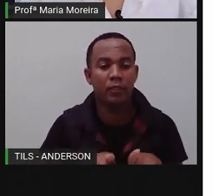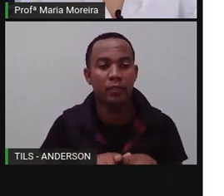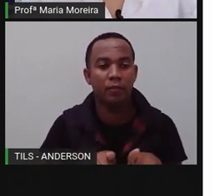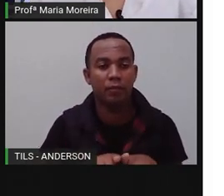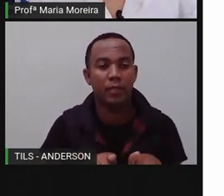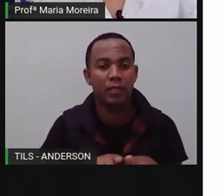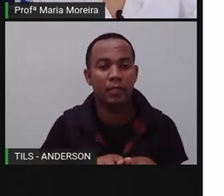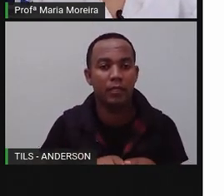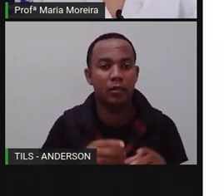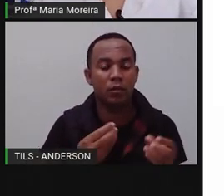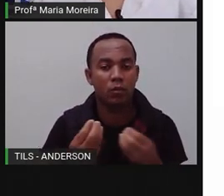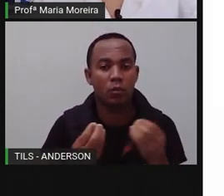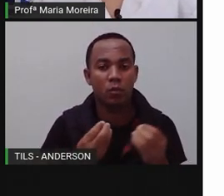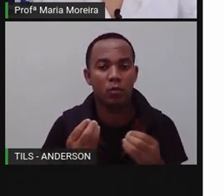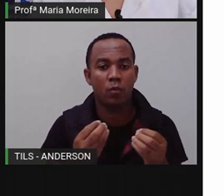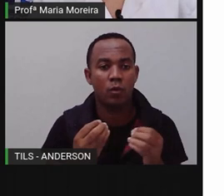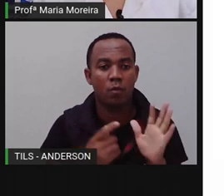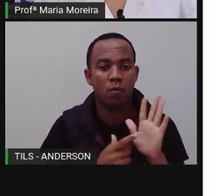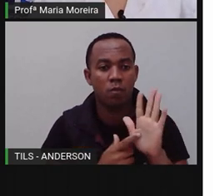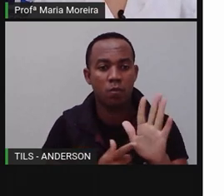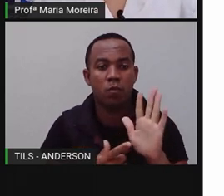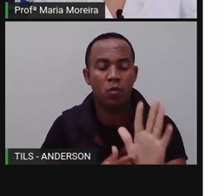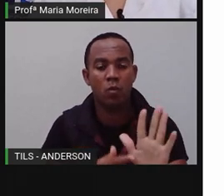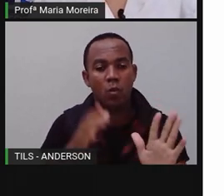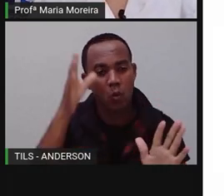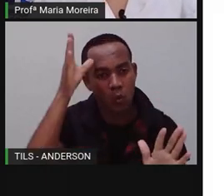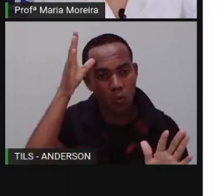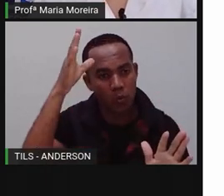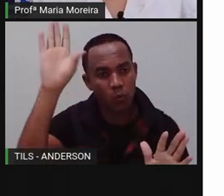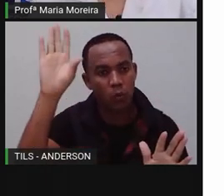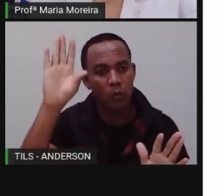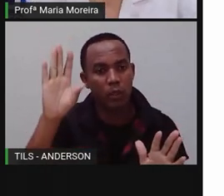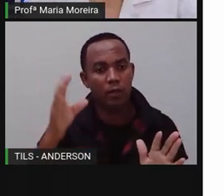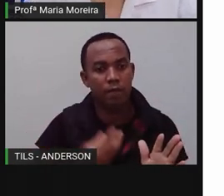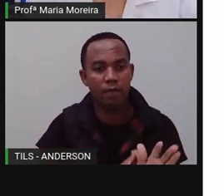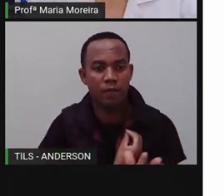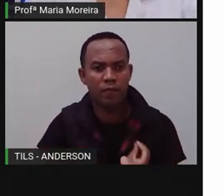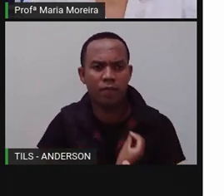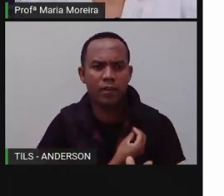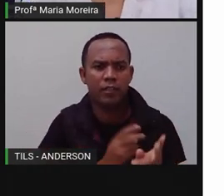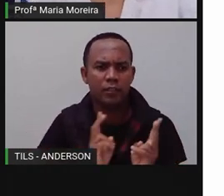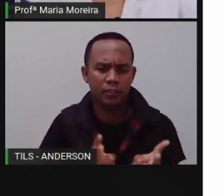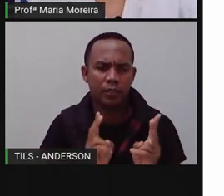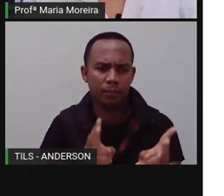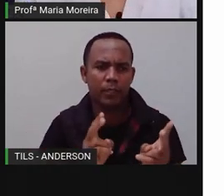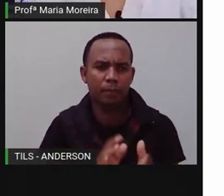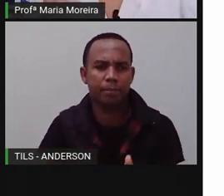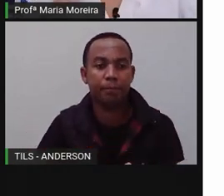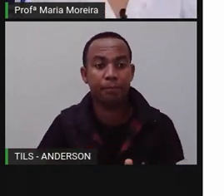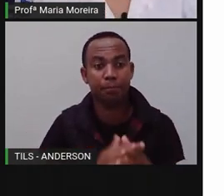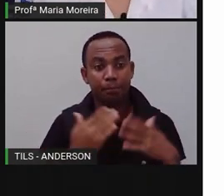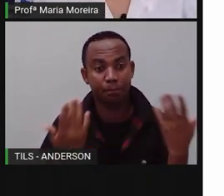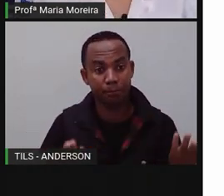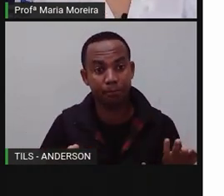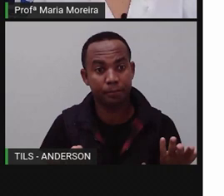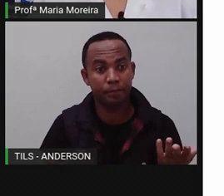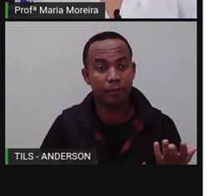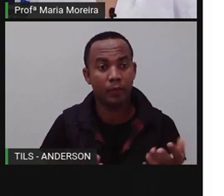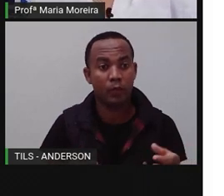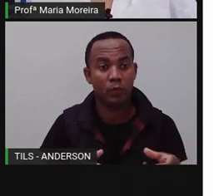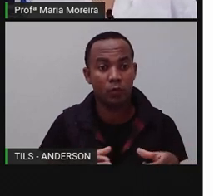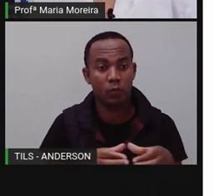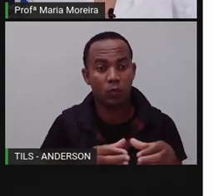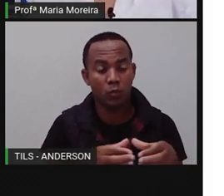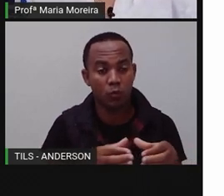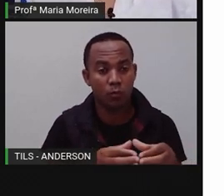que suas práticas e representações culturais elas sobrevivessem. Como assim, Pro? O que foi que aconteceu? Eles chegam aqui no Brasil, chegam